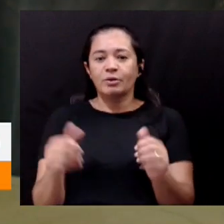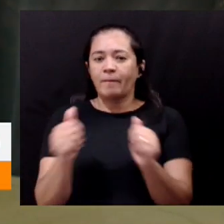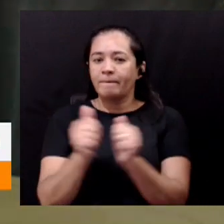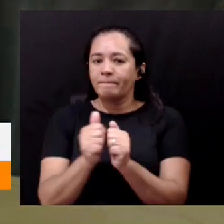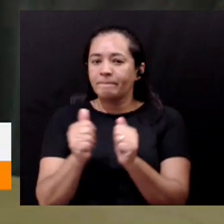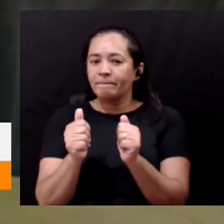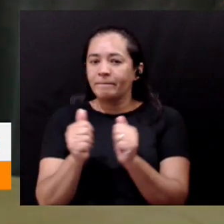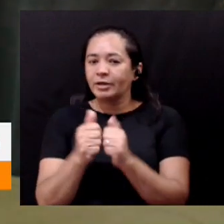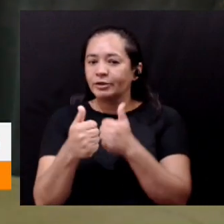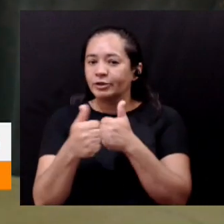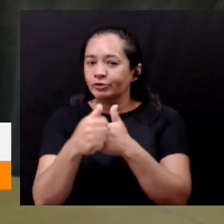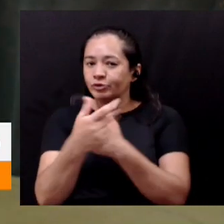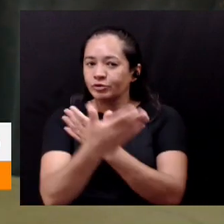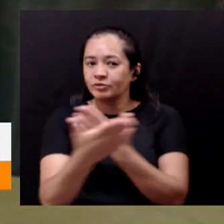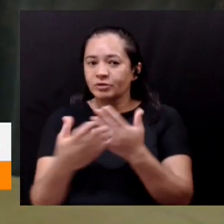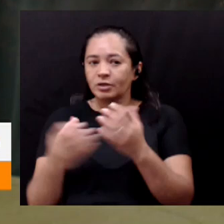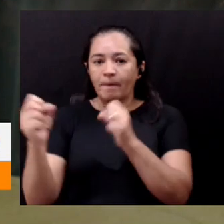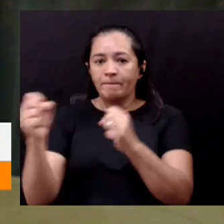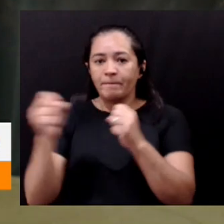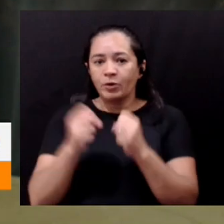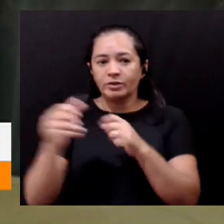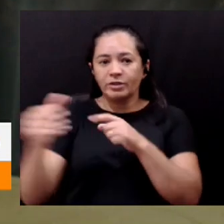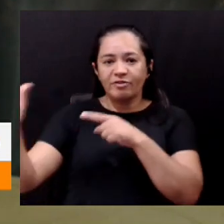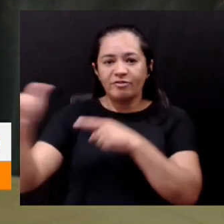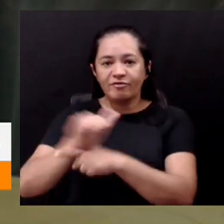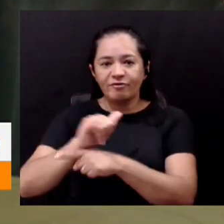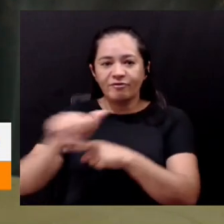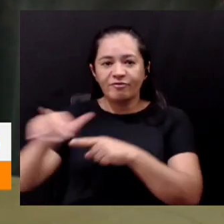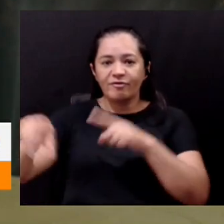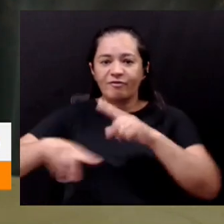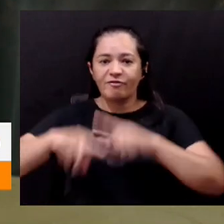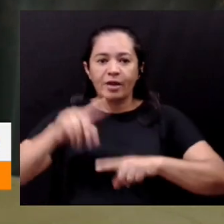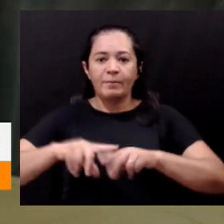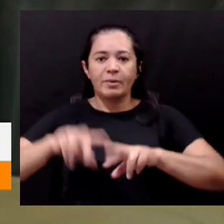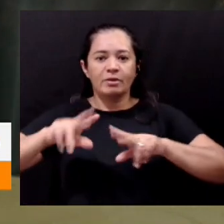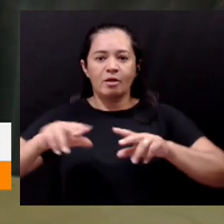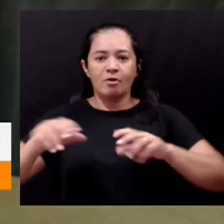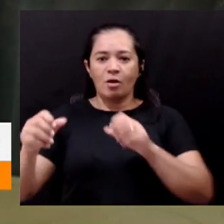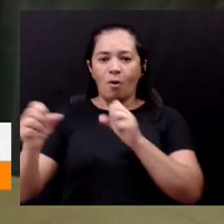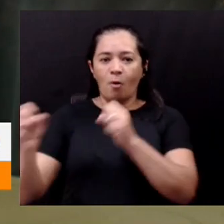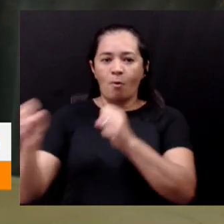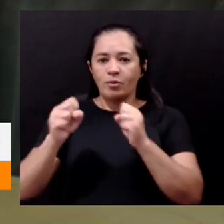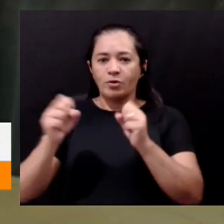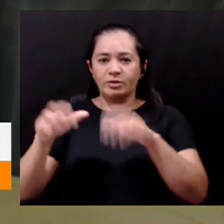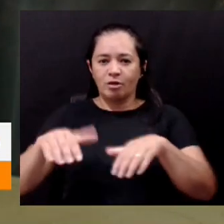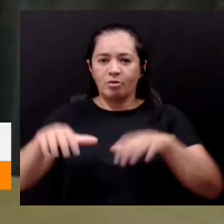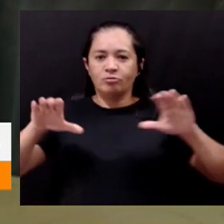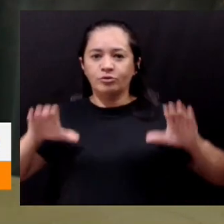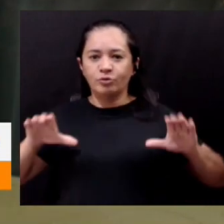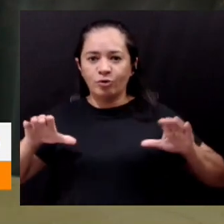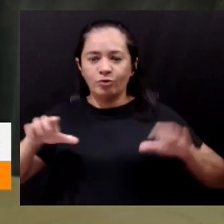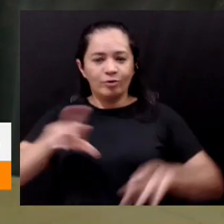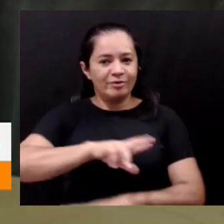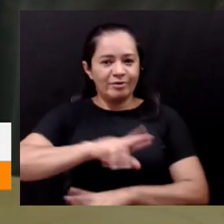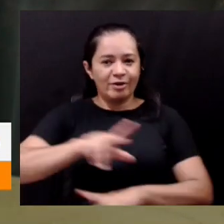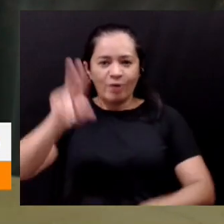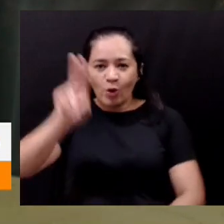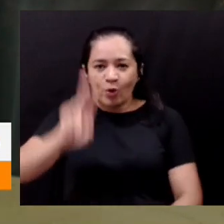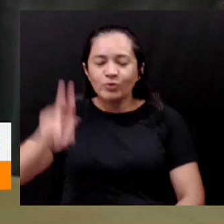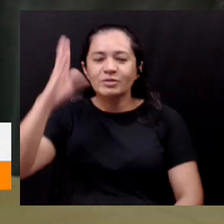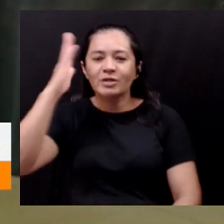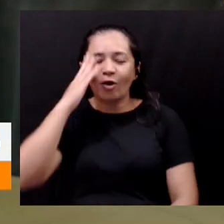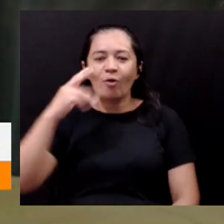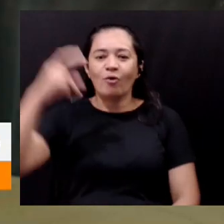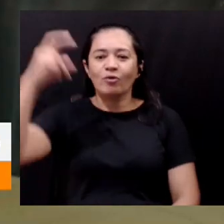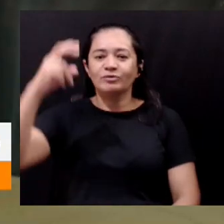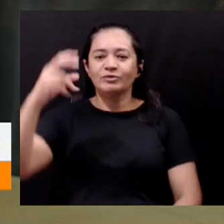não é uma ferramenta, não é um trono. Use com sabedoria, combinado? A gente agradece a sua audiência, a sua companhia,